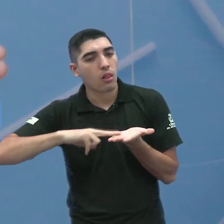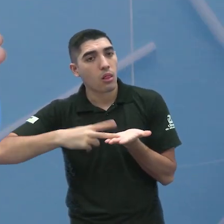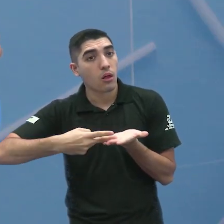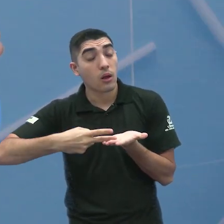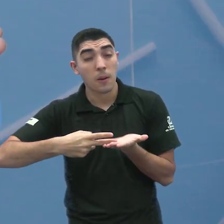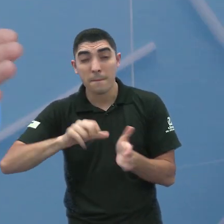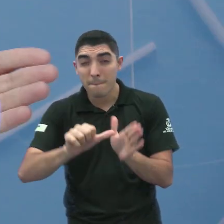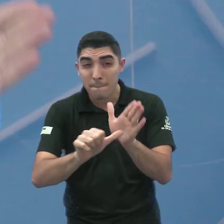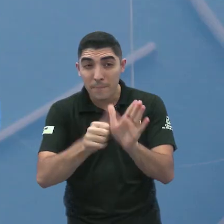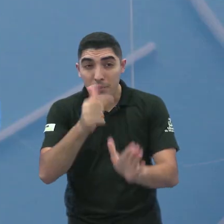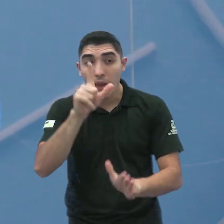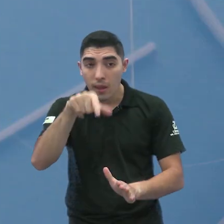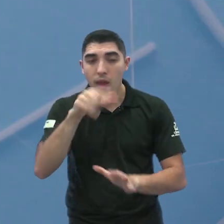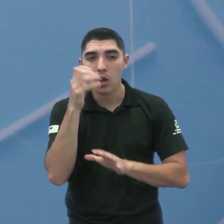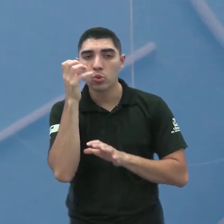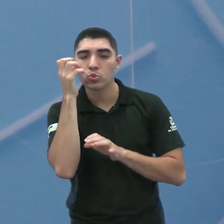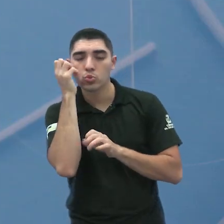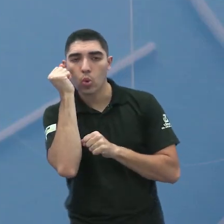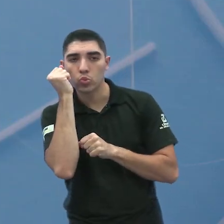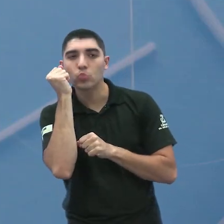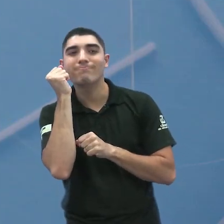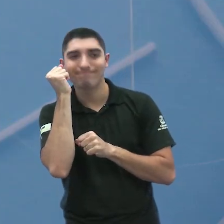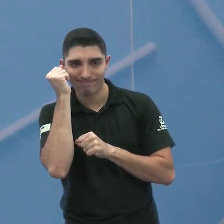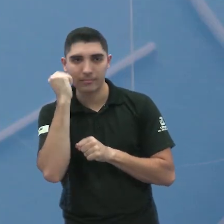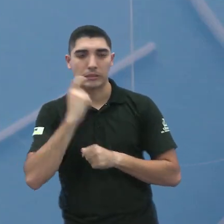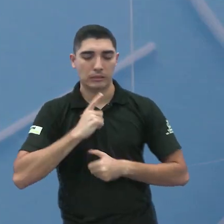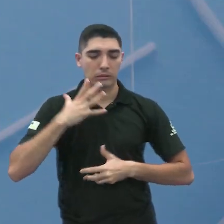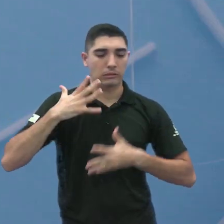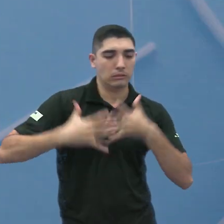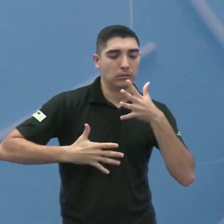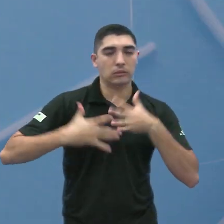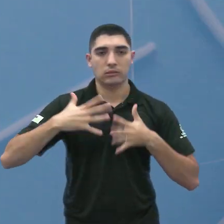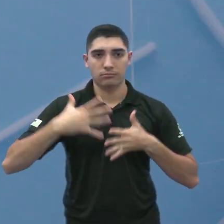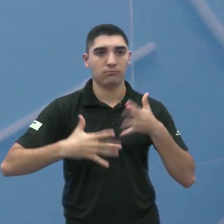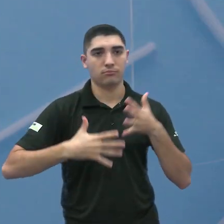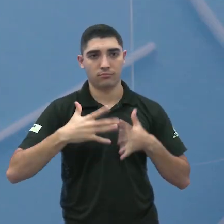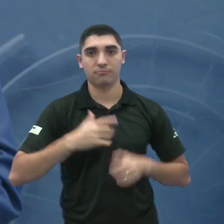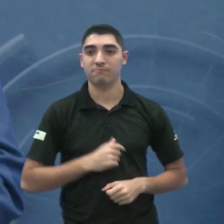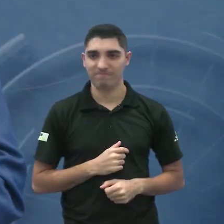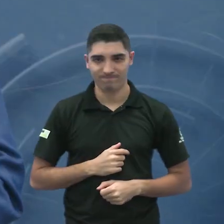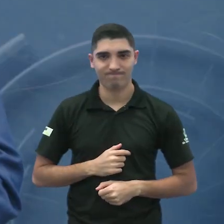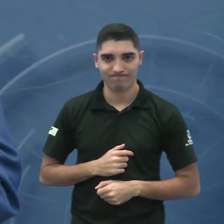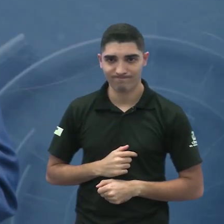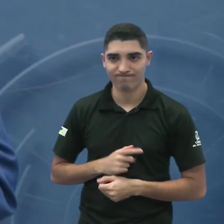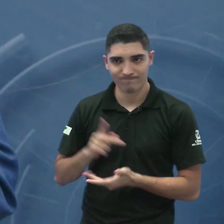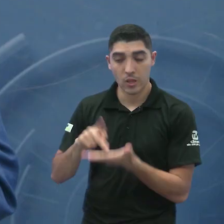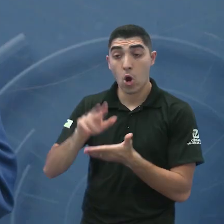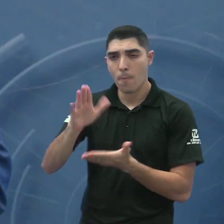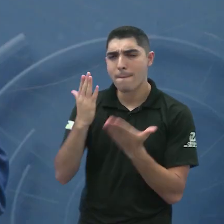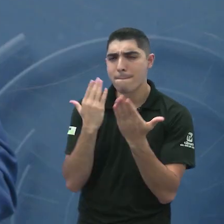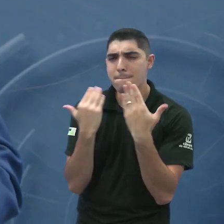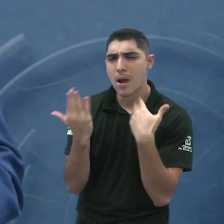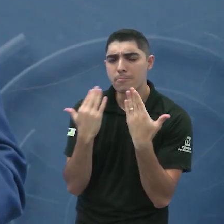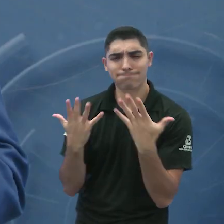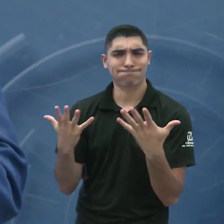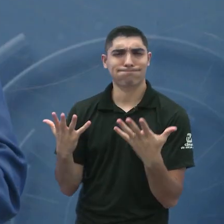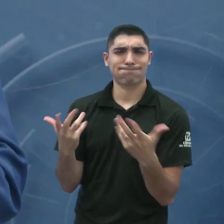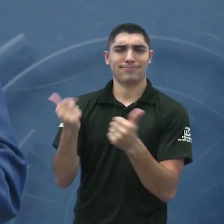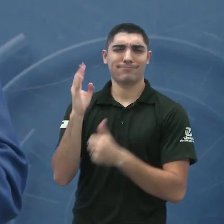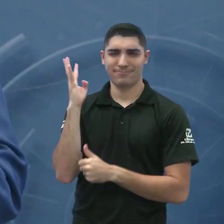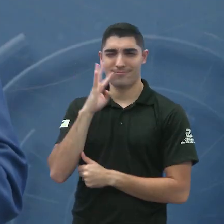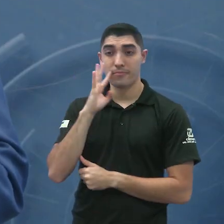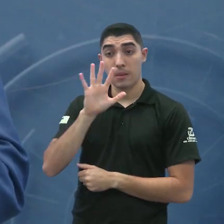primeira coisa que muda e a última que melhora quando tem esse, né, Não, com certeza, gente. O papo está ótimo, está